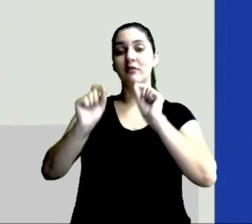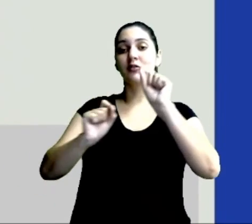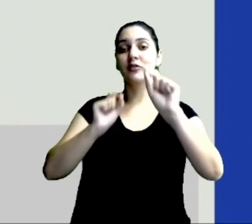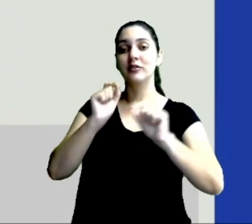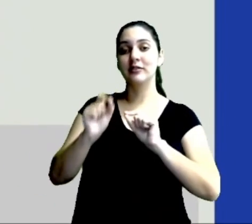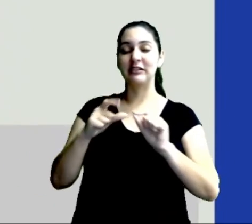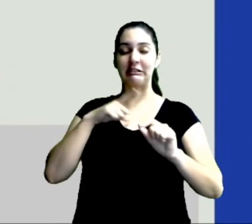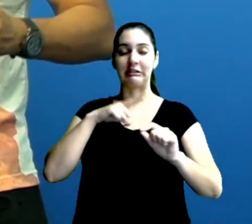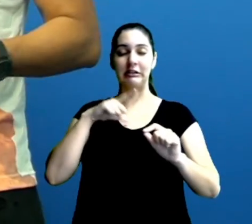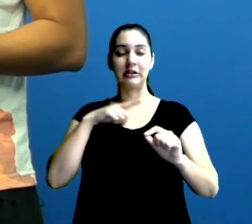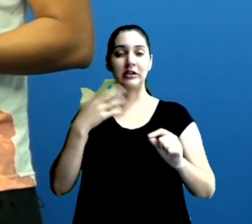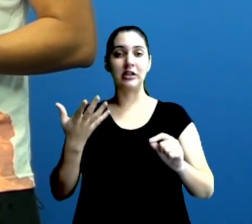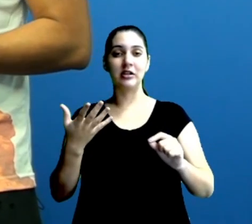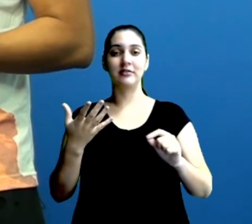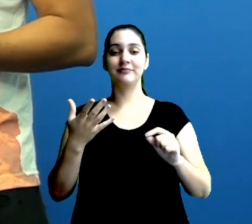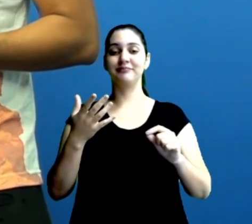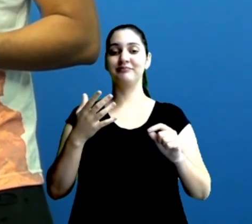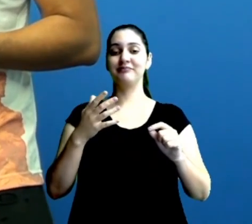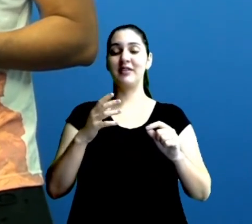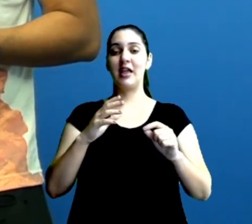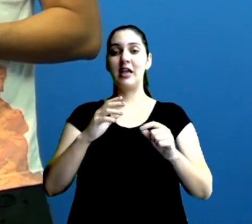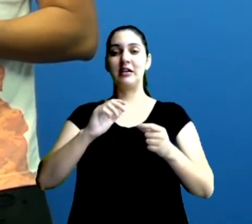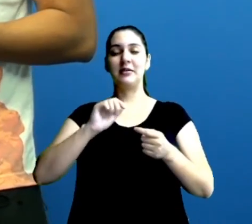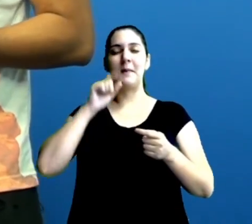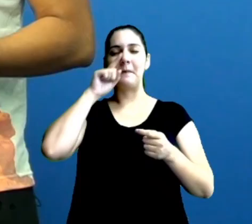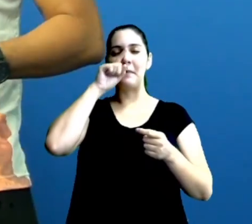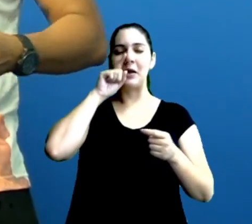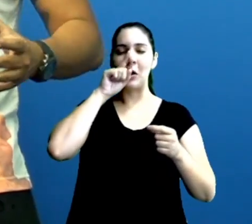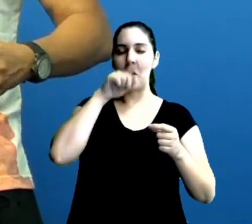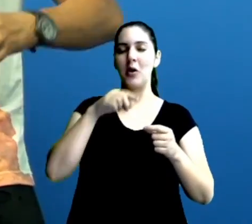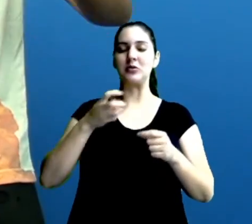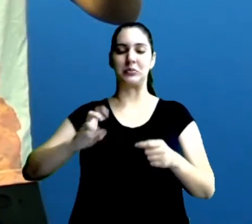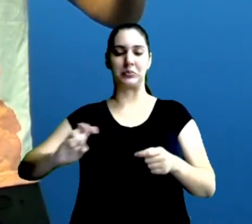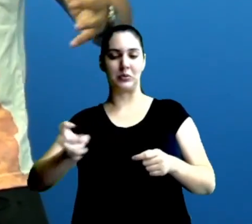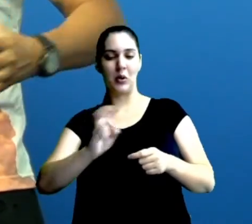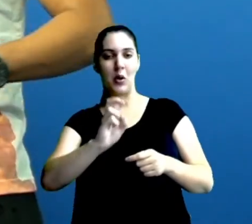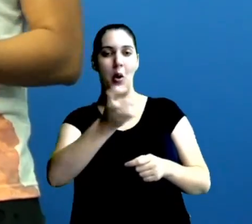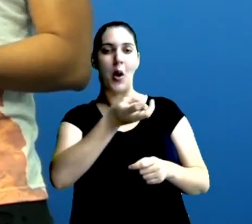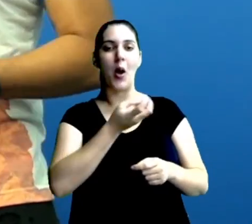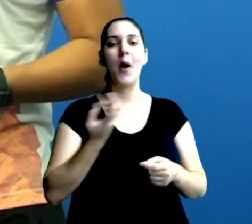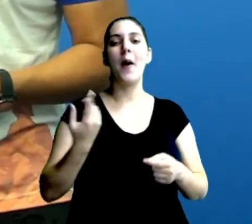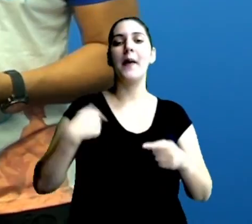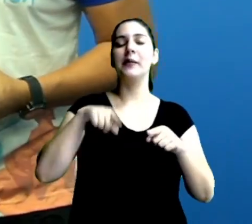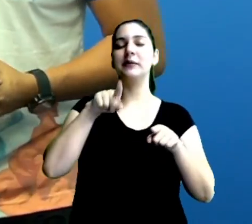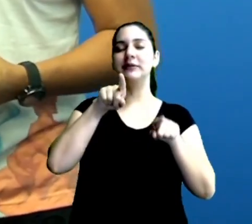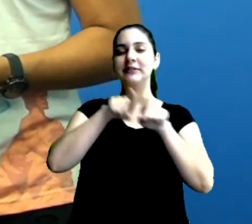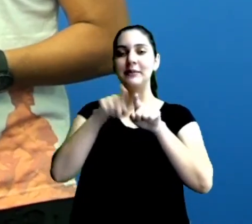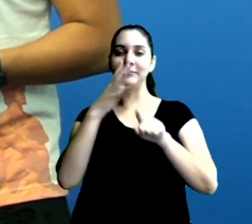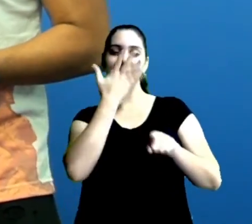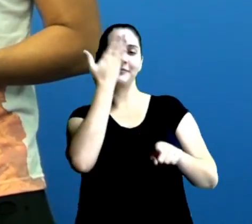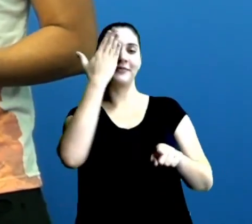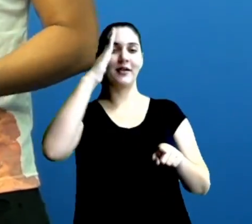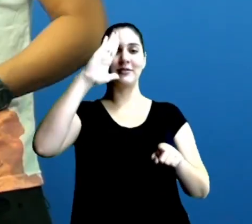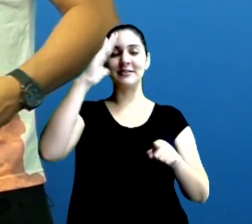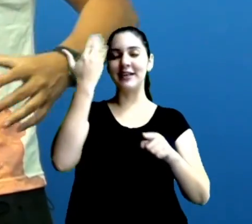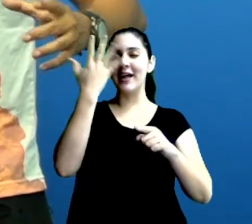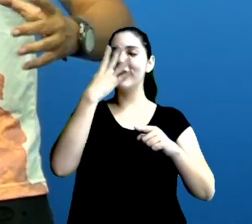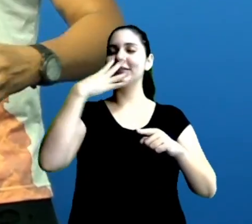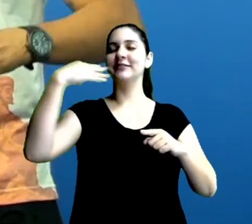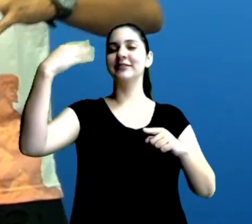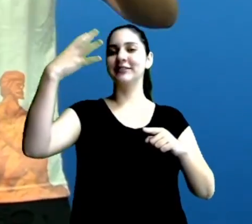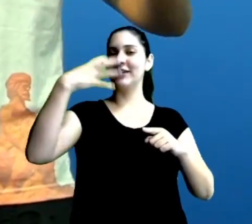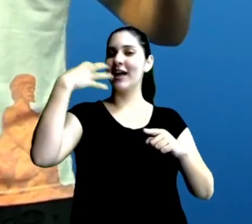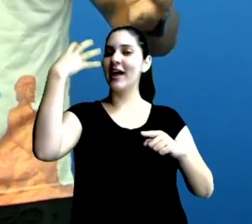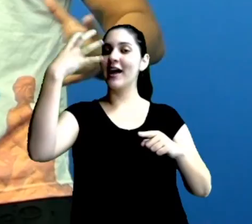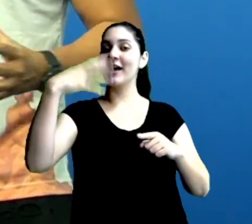era possuído o Oceano Atlântico por serpentes marinhas, por sereias que encantavam os navegadores.